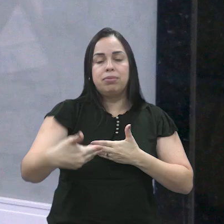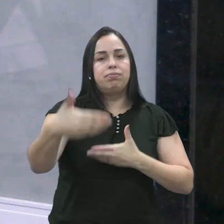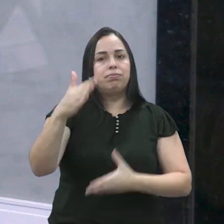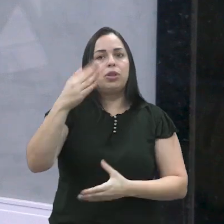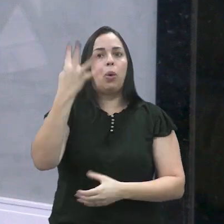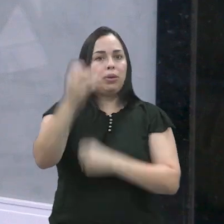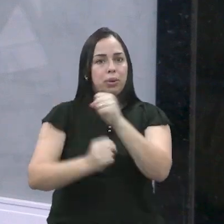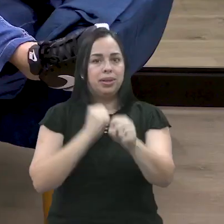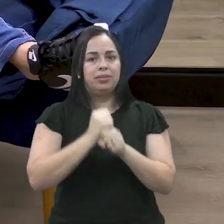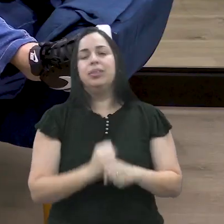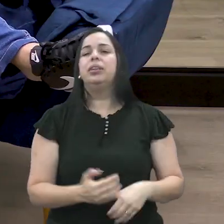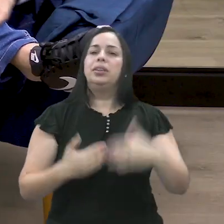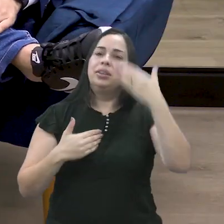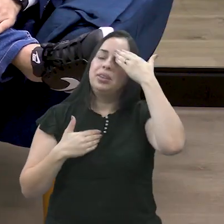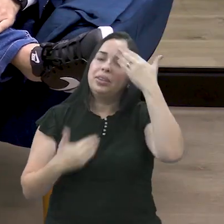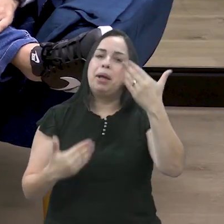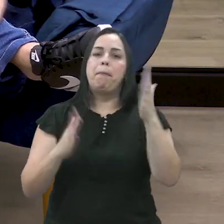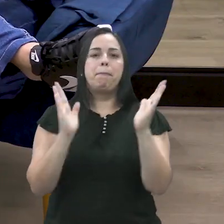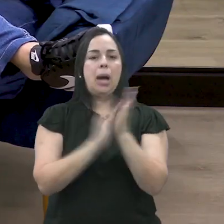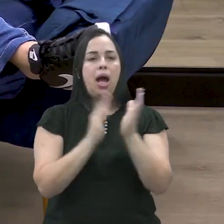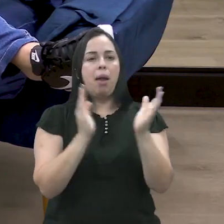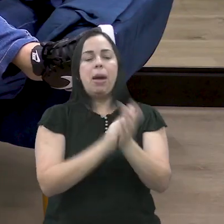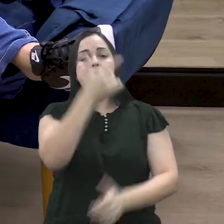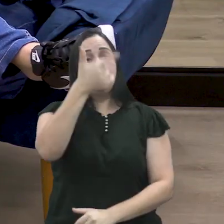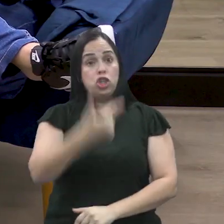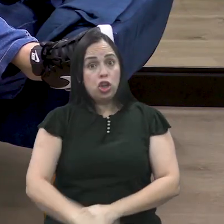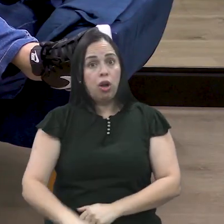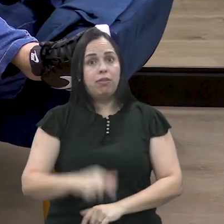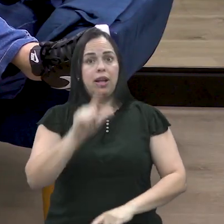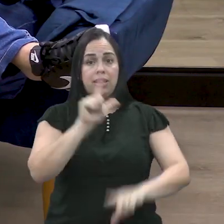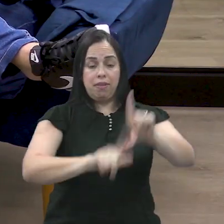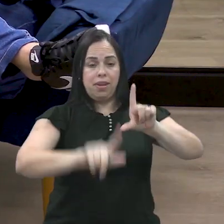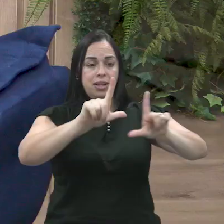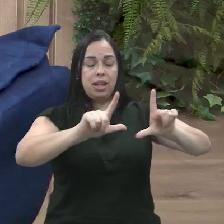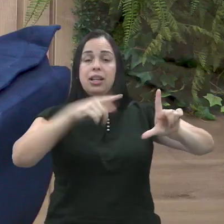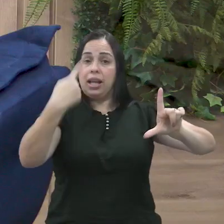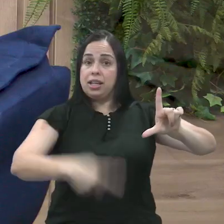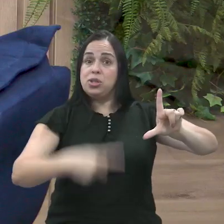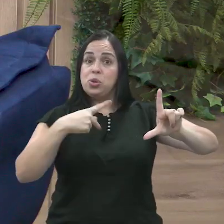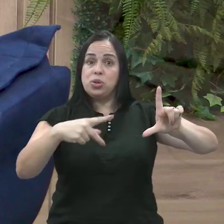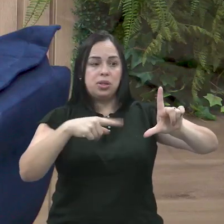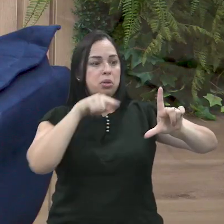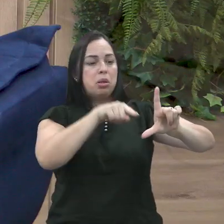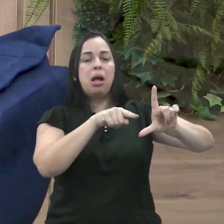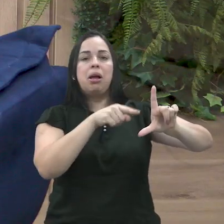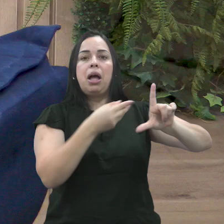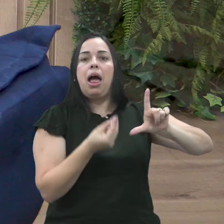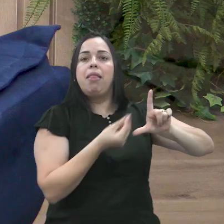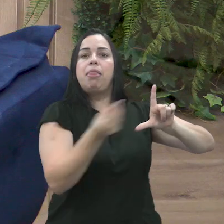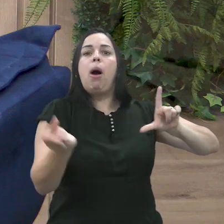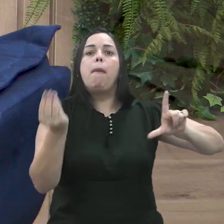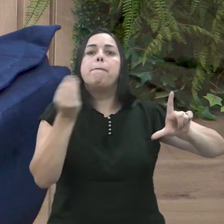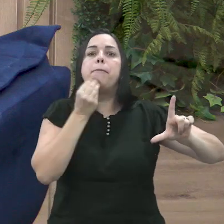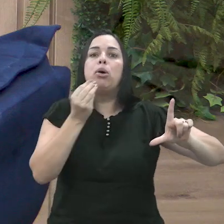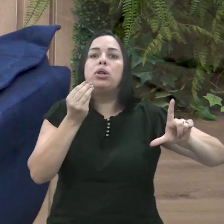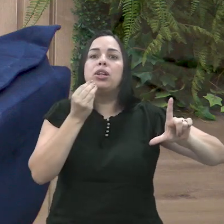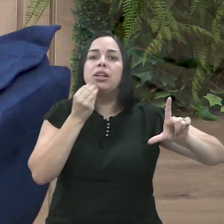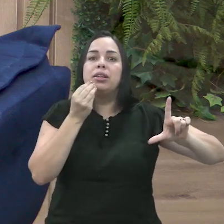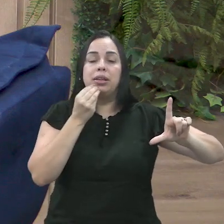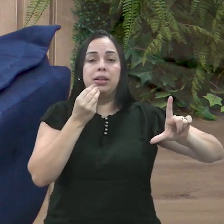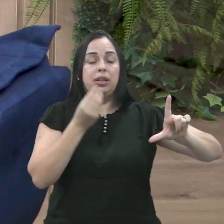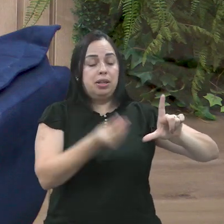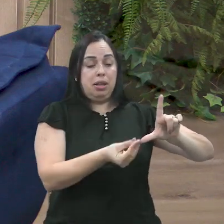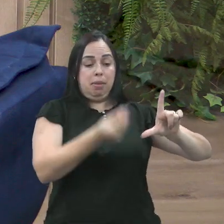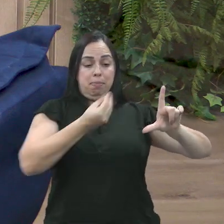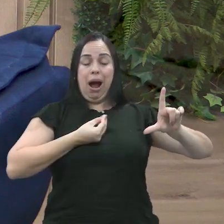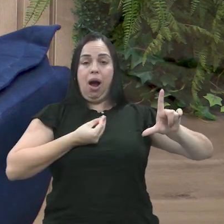para frente. Muito obrigado. Eu que agradeço, quero parabenizar mais uma vez a TV Câmara de São José dos Campos pela oportunidade